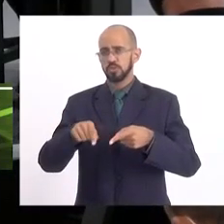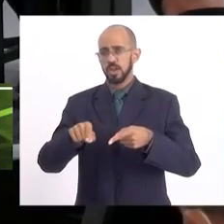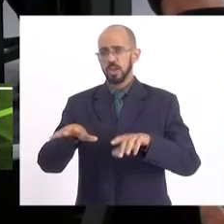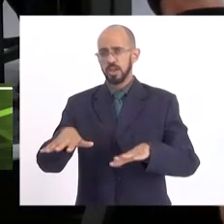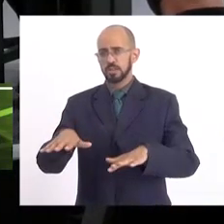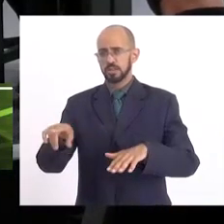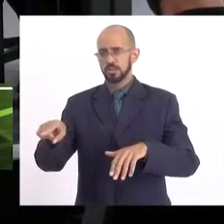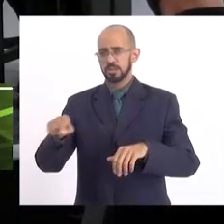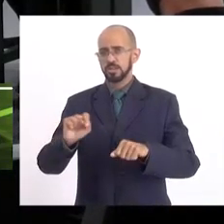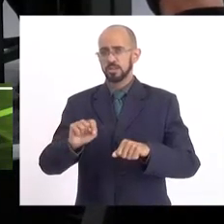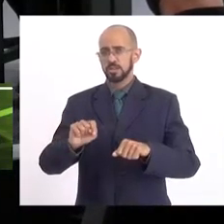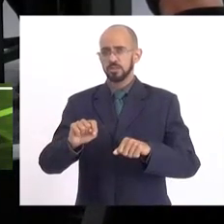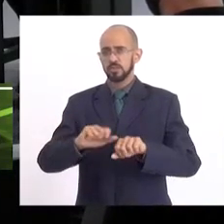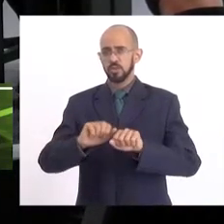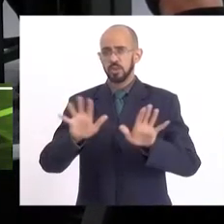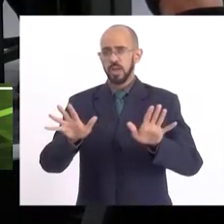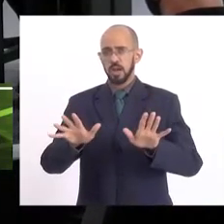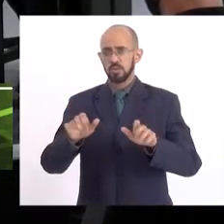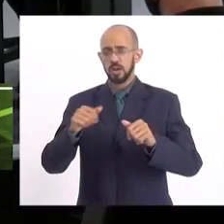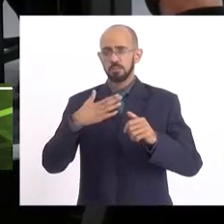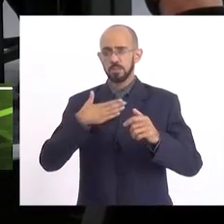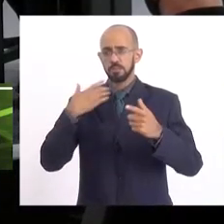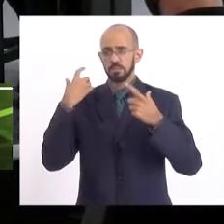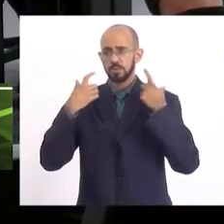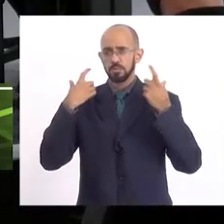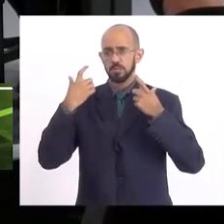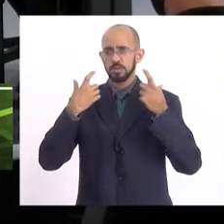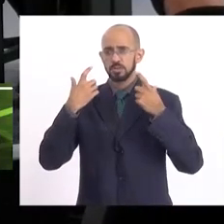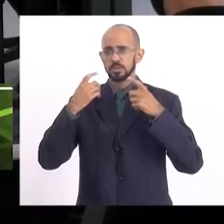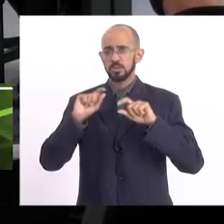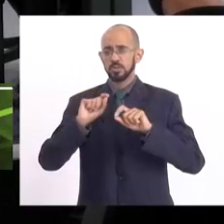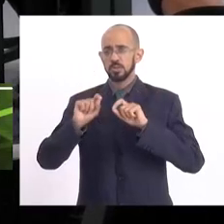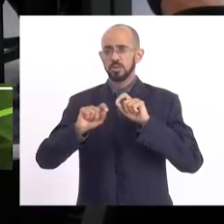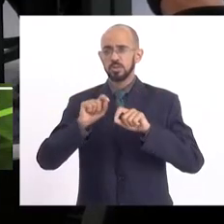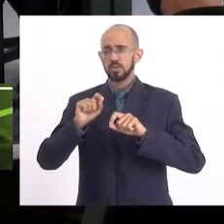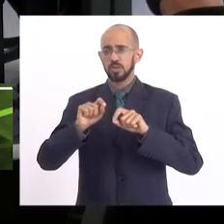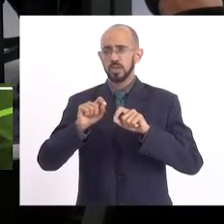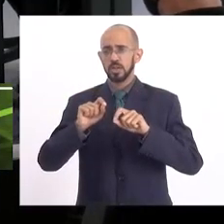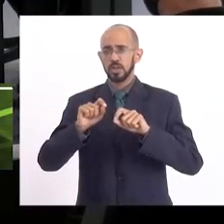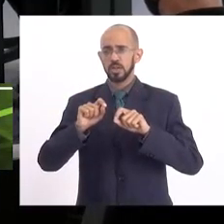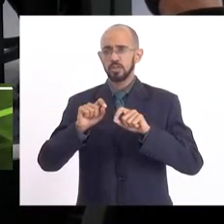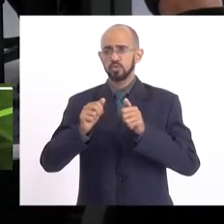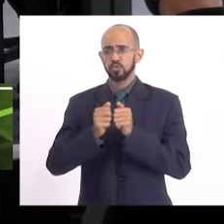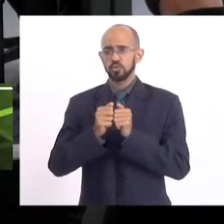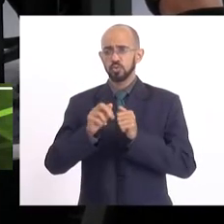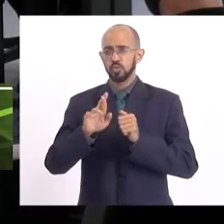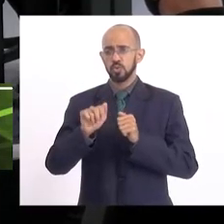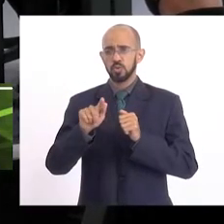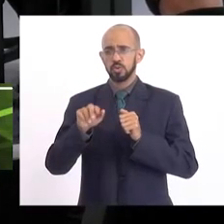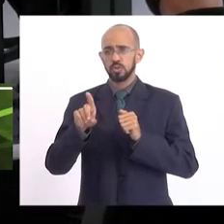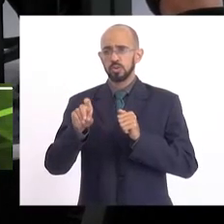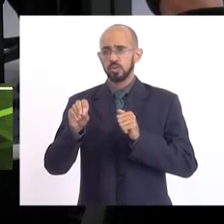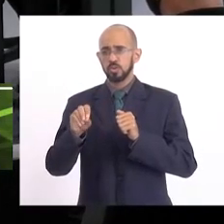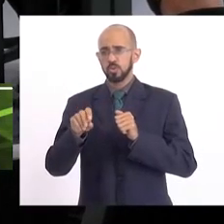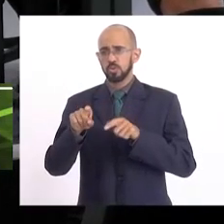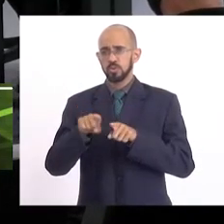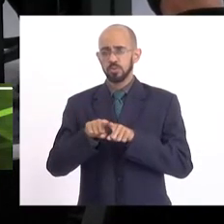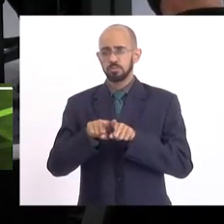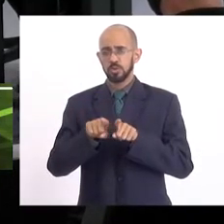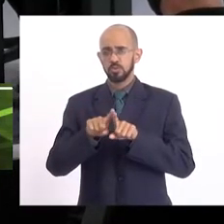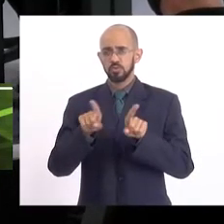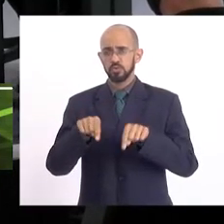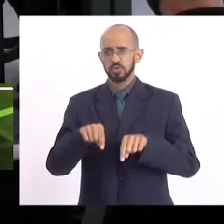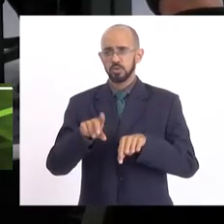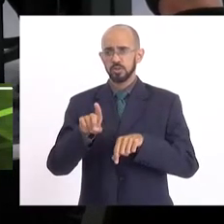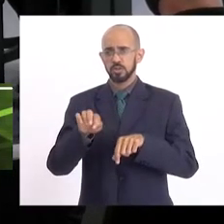bem claro. E a preocupação minha e do deputado Rodrigo Amorim, junto com os servidores de Degas, todo mundo que